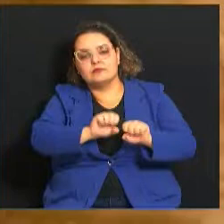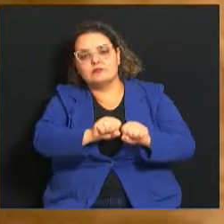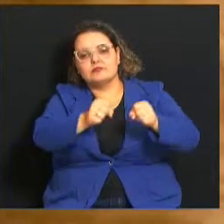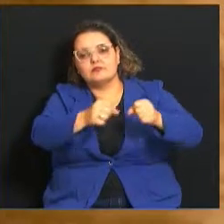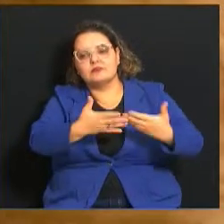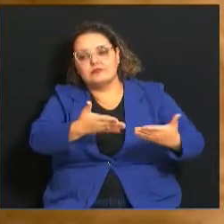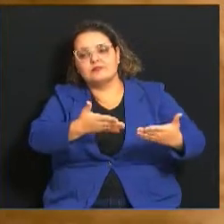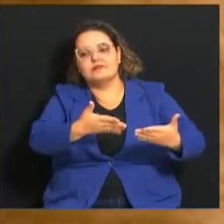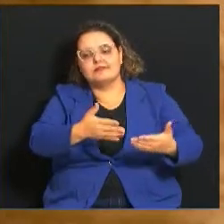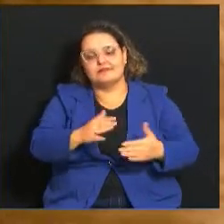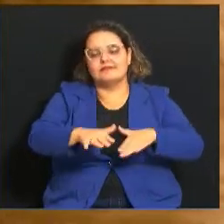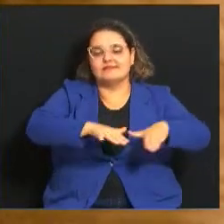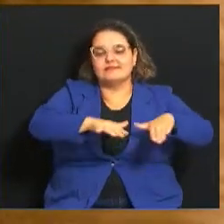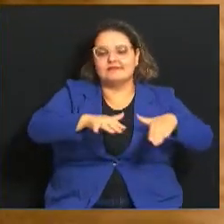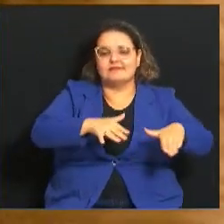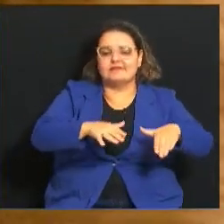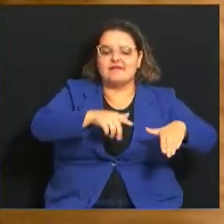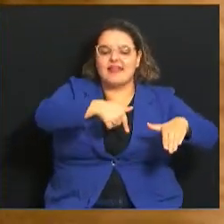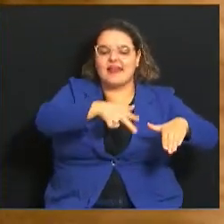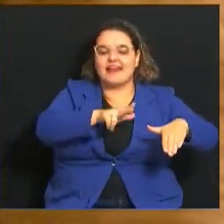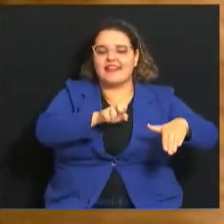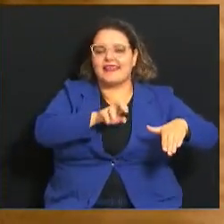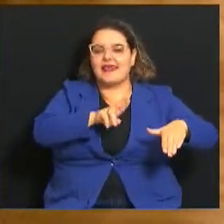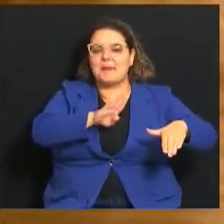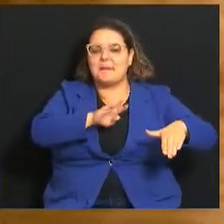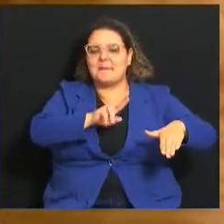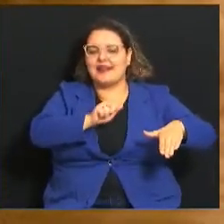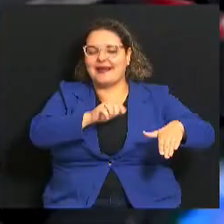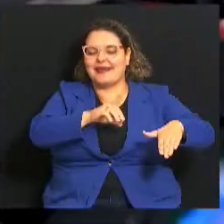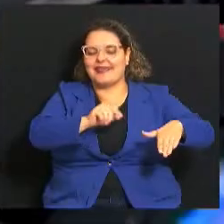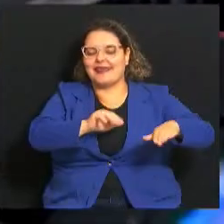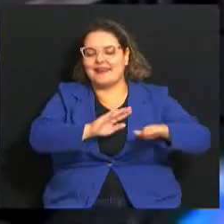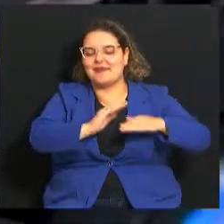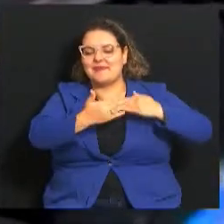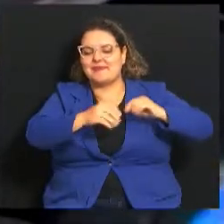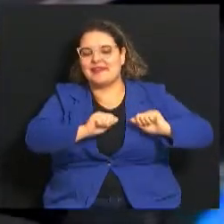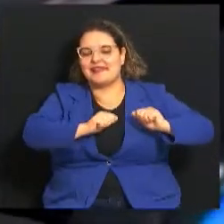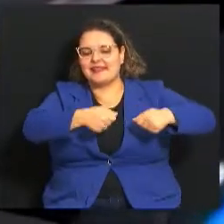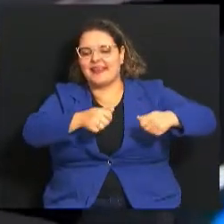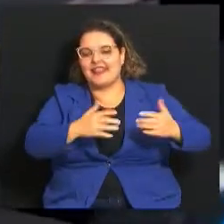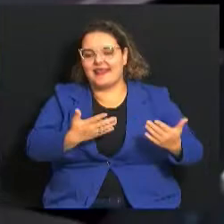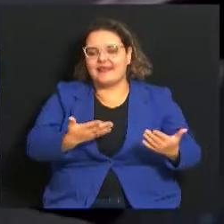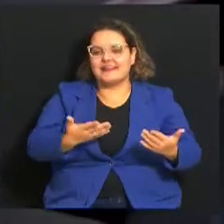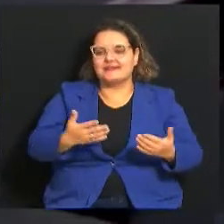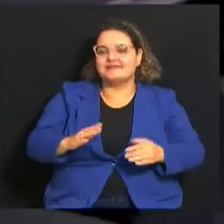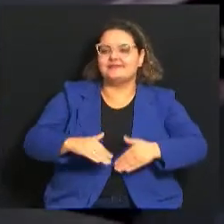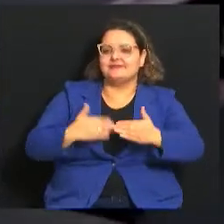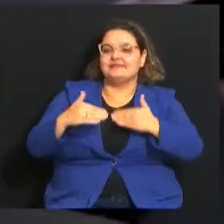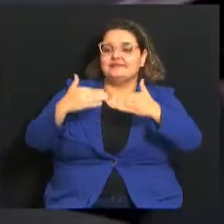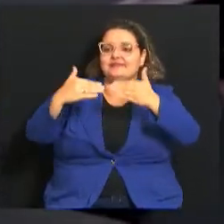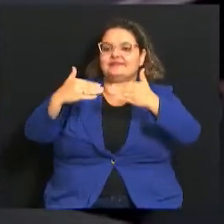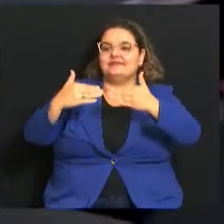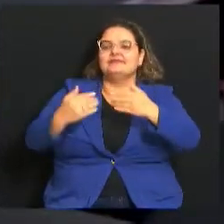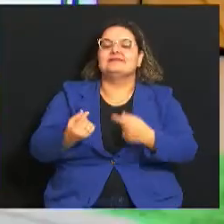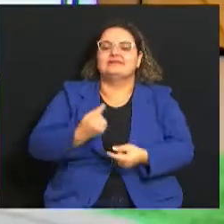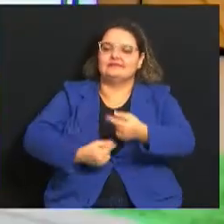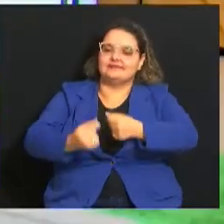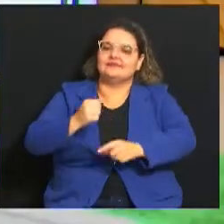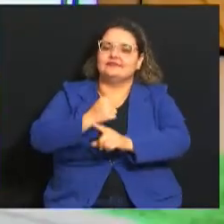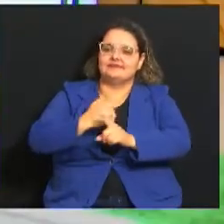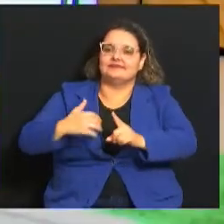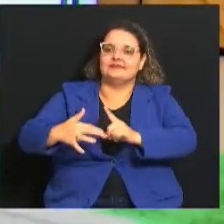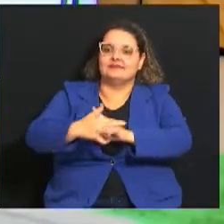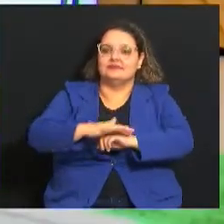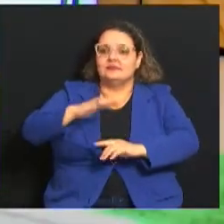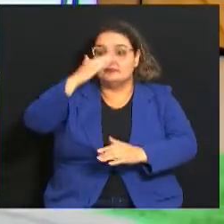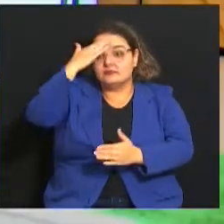Grande através de um espaço compartilhado gerido por organizações e promovendo o desenvolvimento econômico e social. Eu acredito